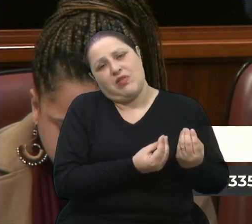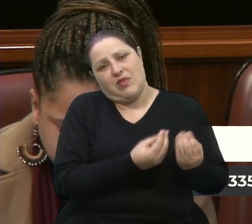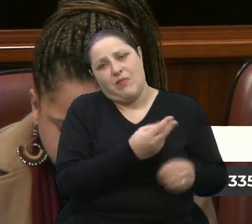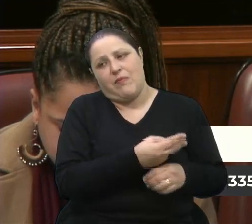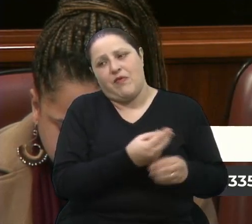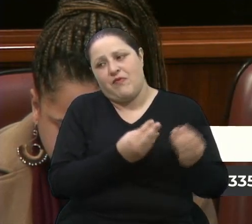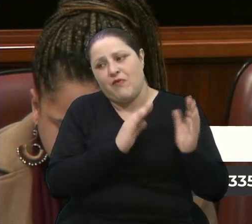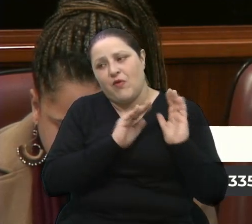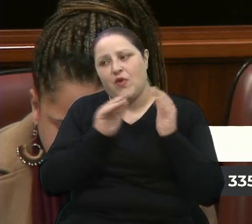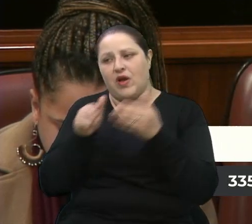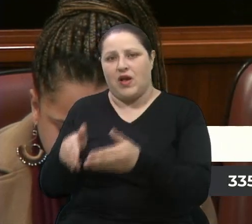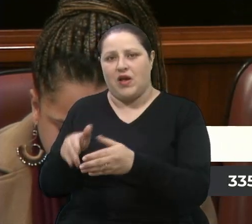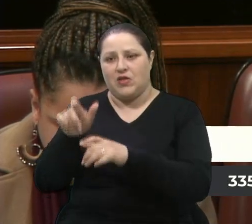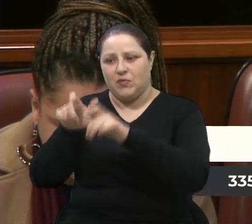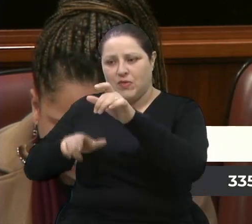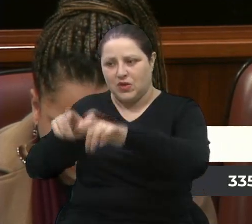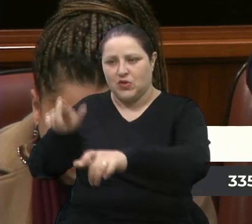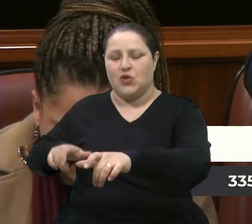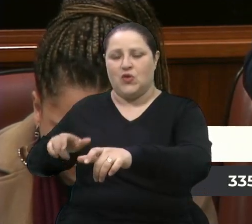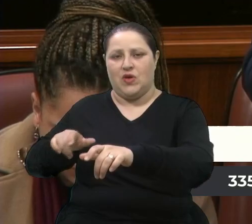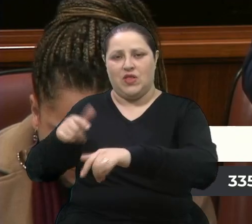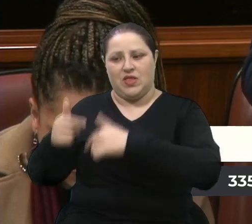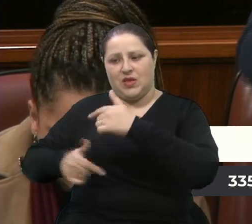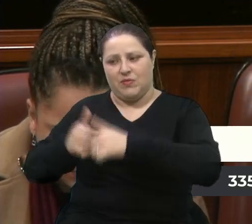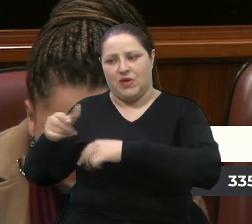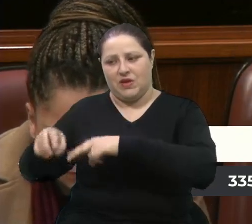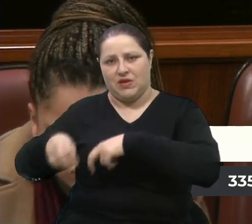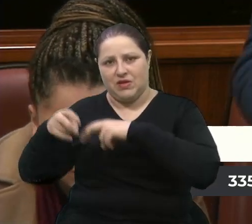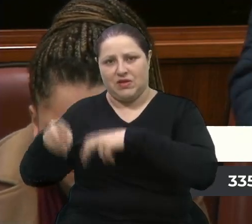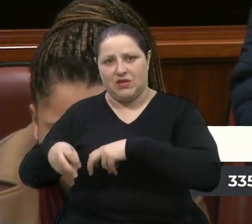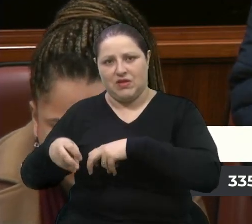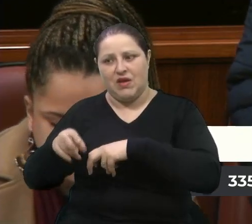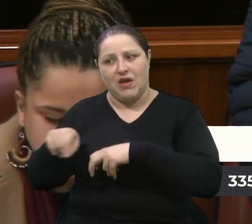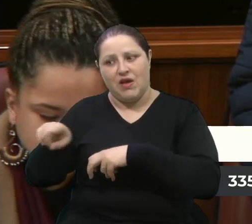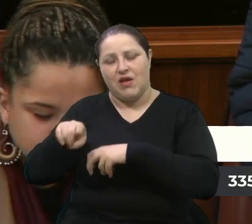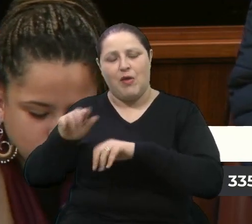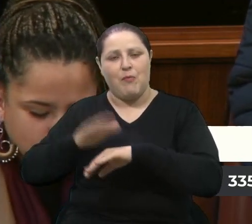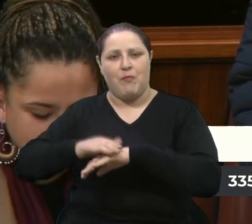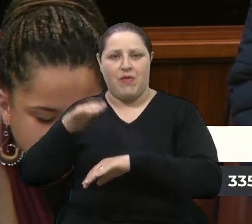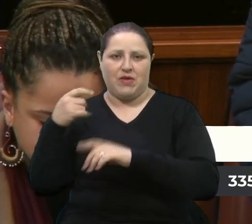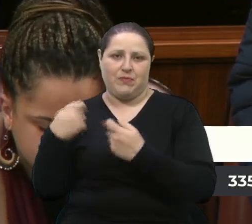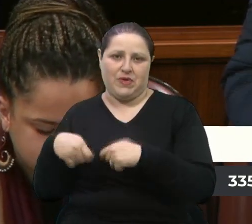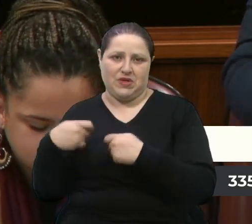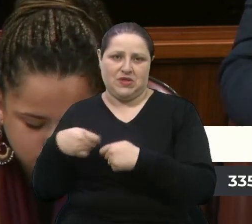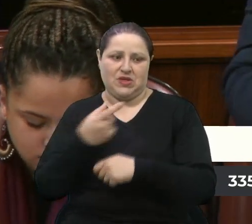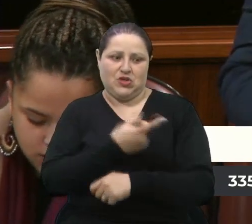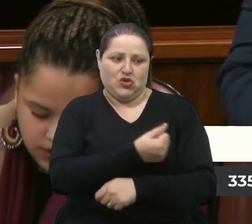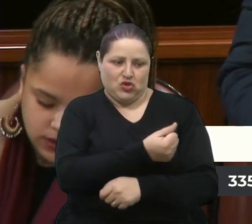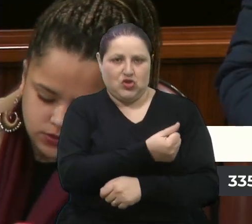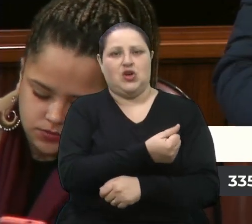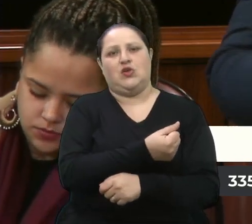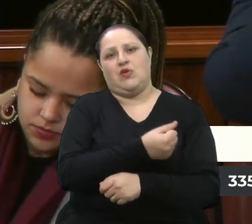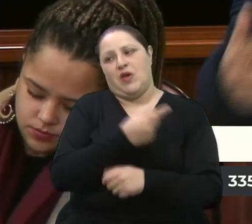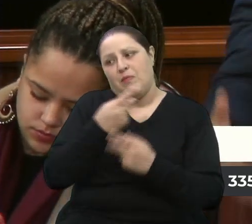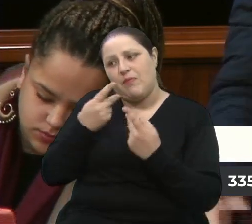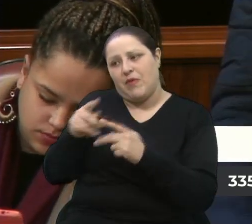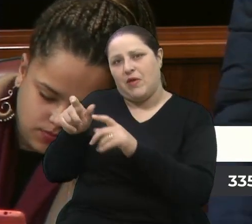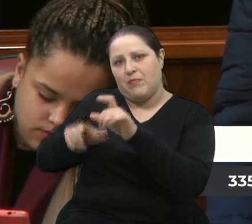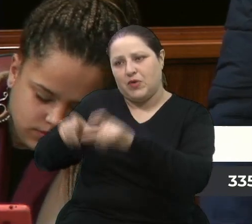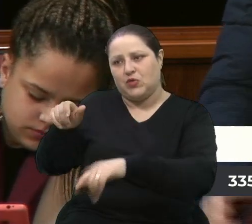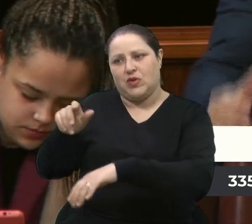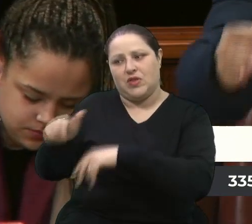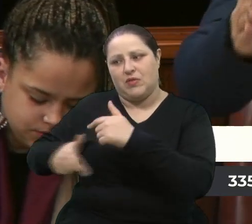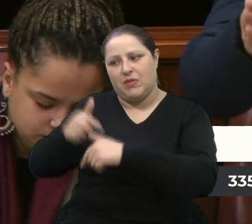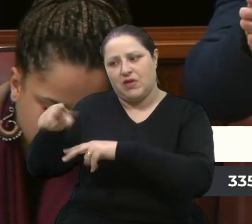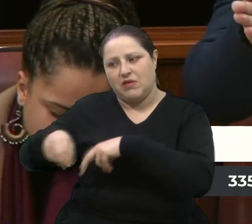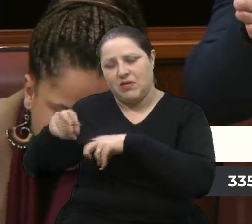agricultores, para ser redundante, mas usar deixa aqui, que mais precisam, né? Então, é isso, de acordo com as